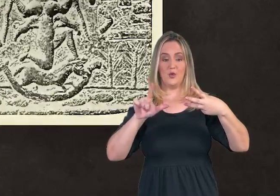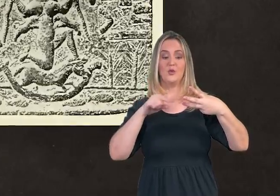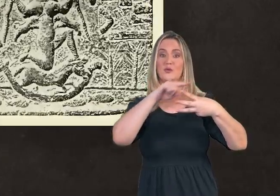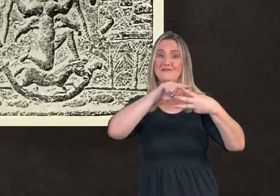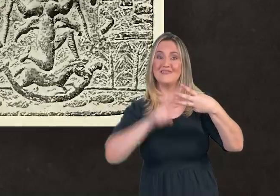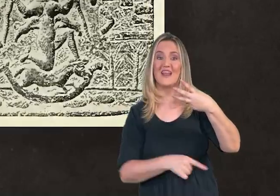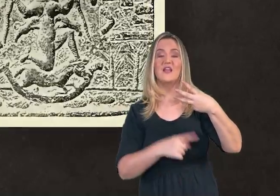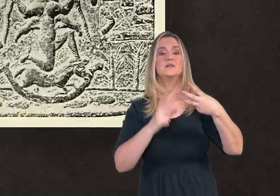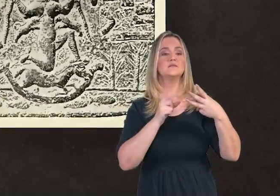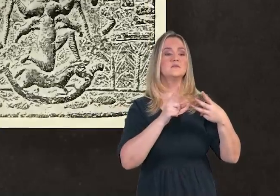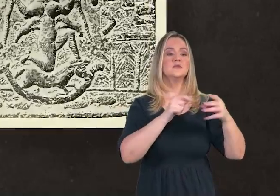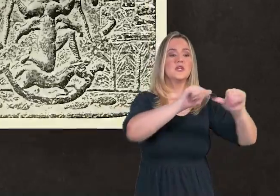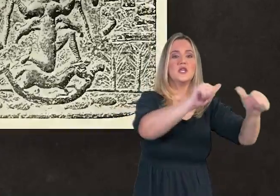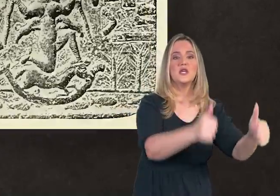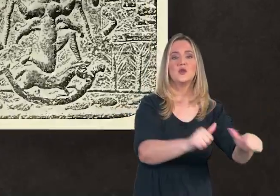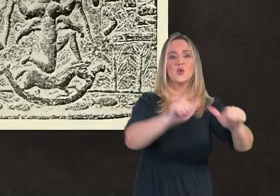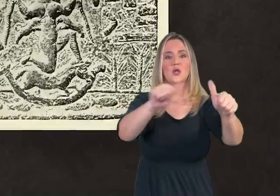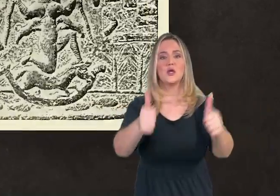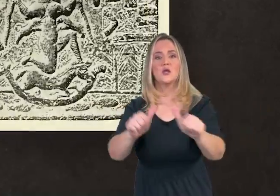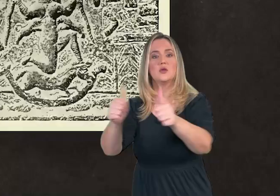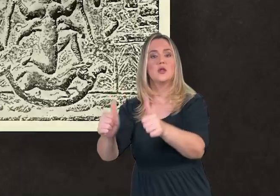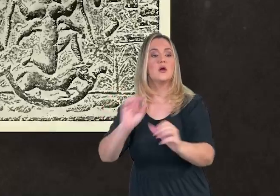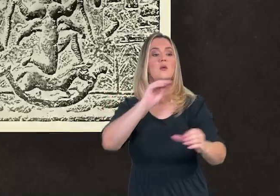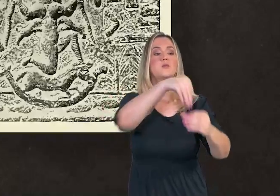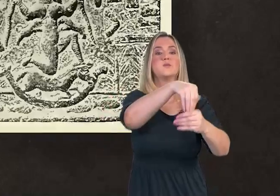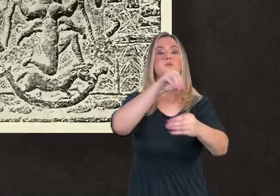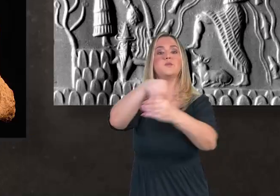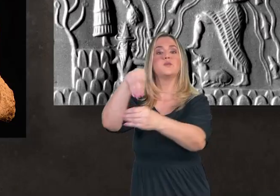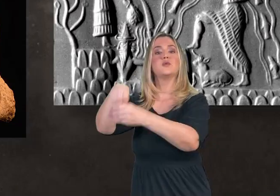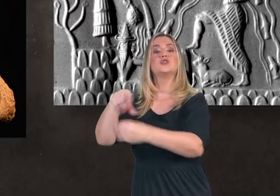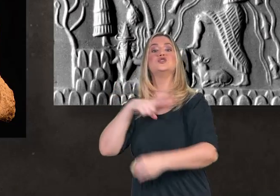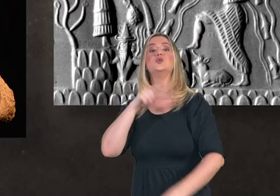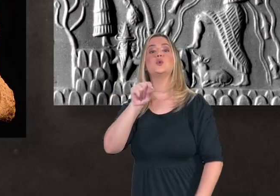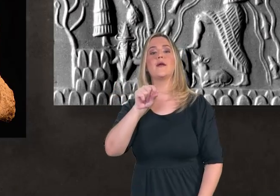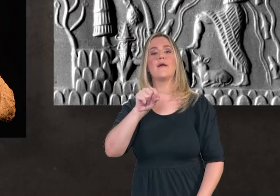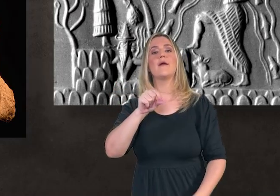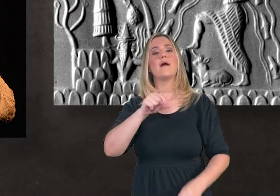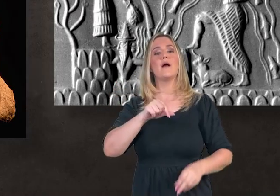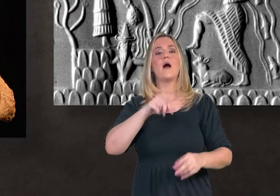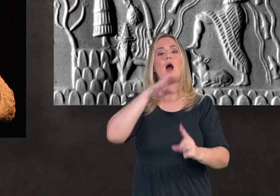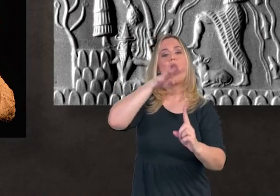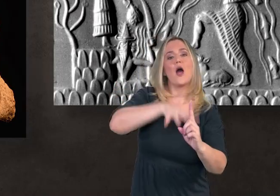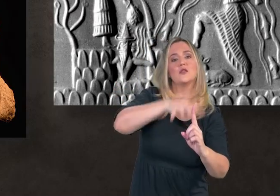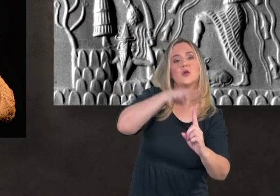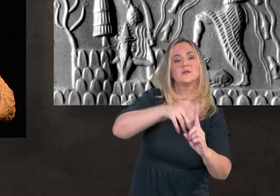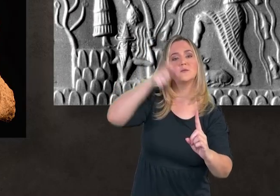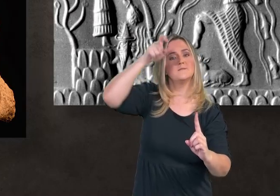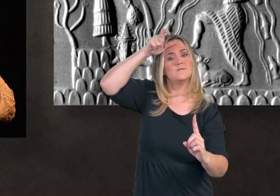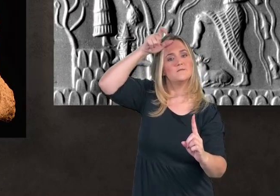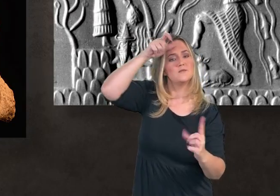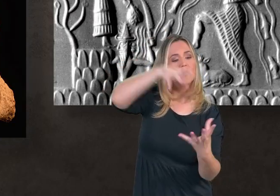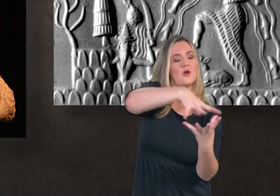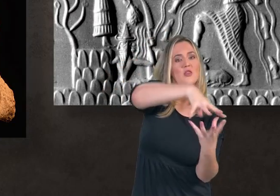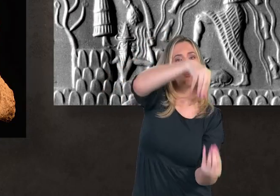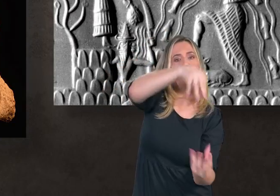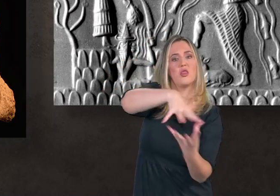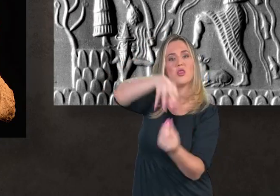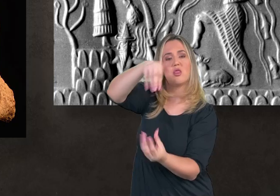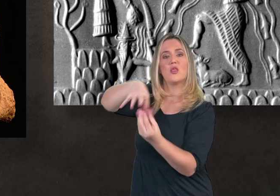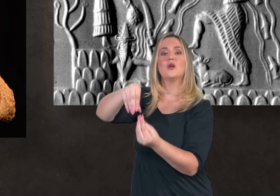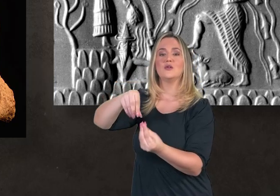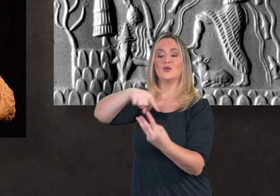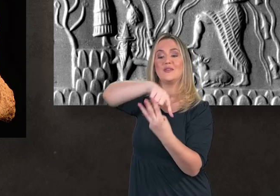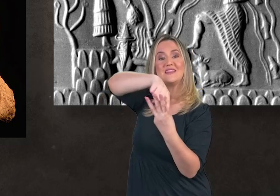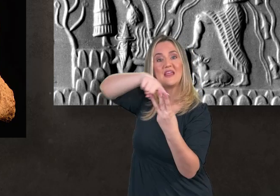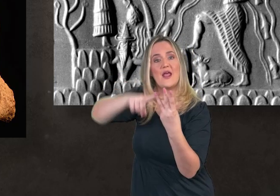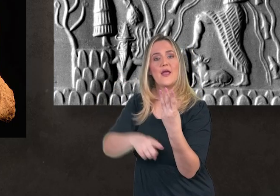desenvolvimento da Babilônia, traços de seu caráter demoníaco inicial. Ea, Anu e Enlil, juntos, formavam uma